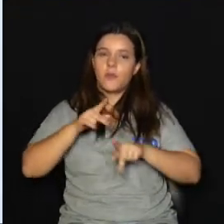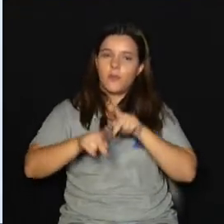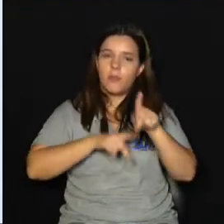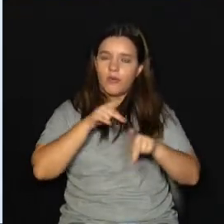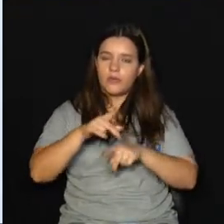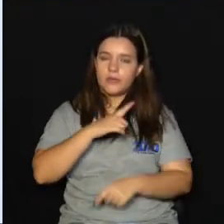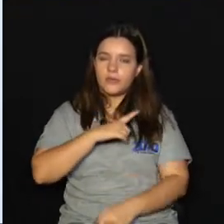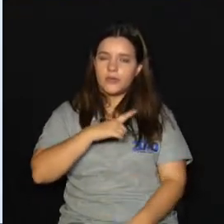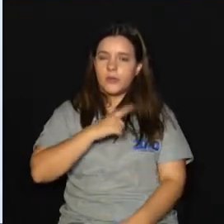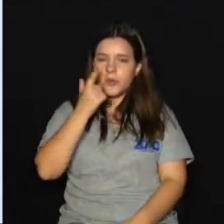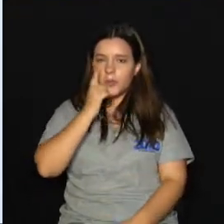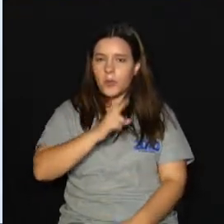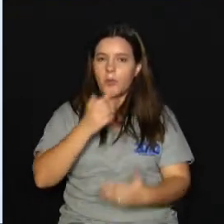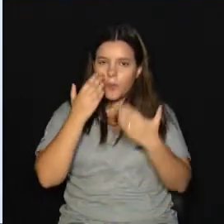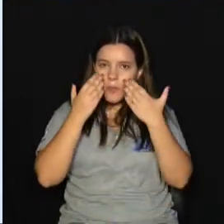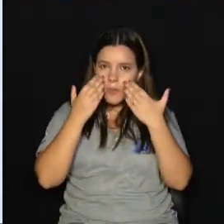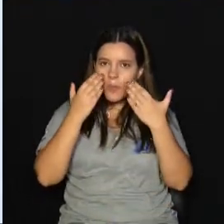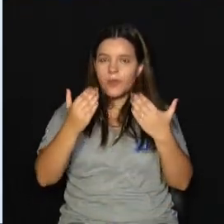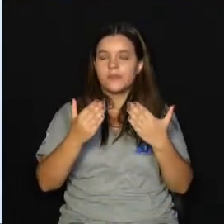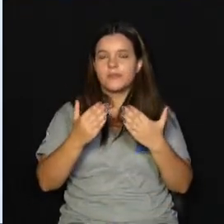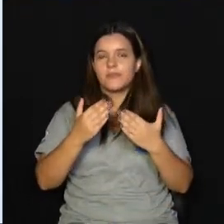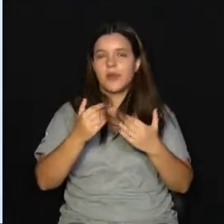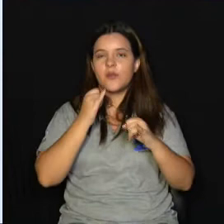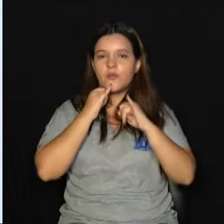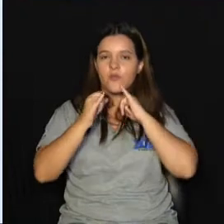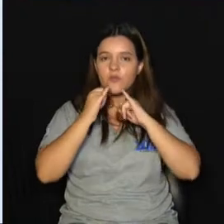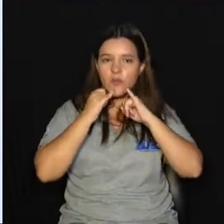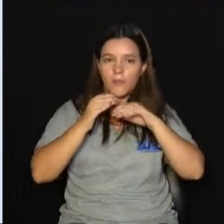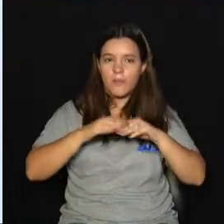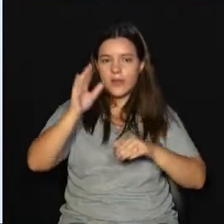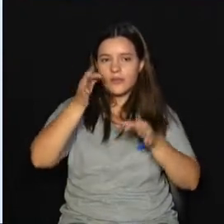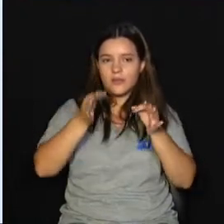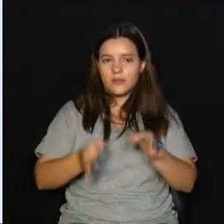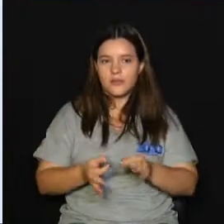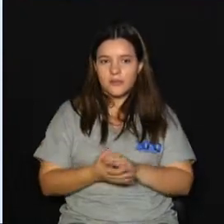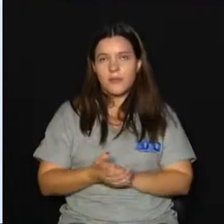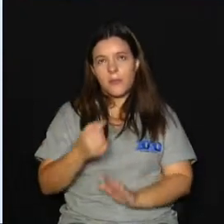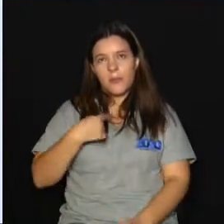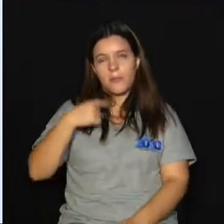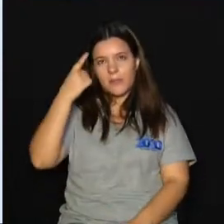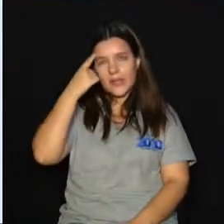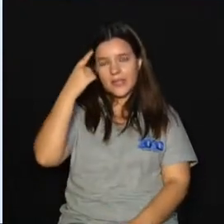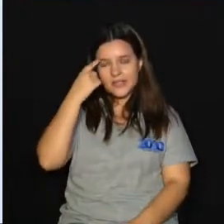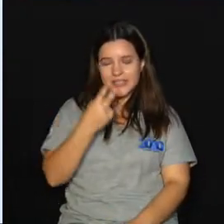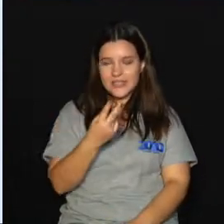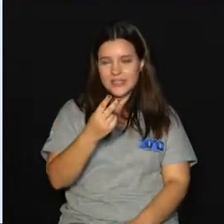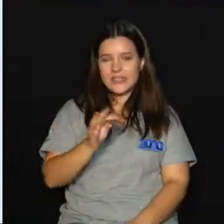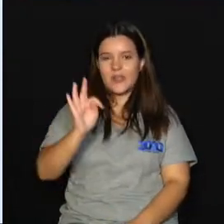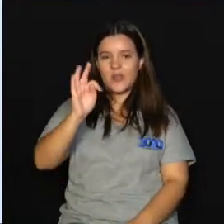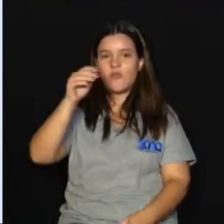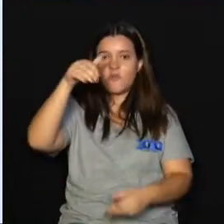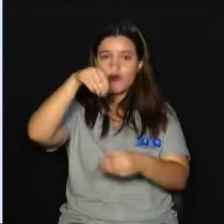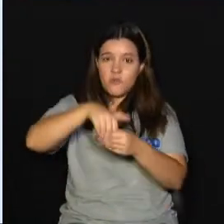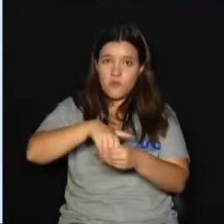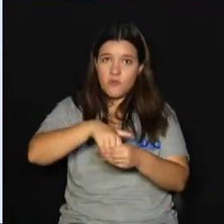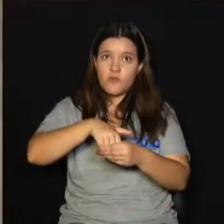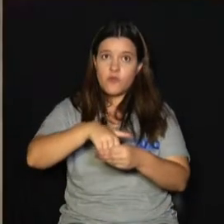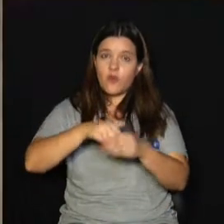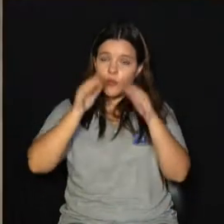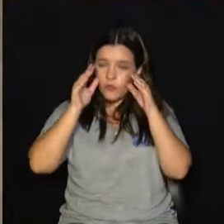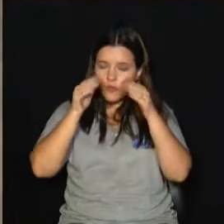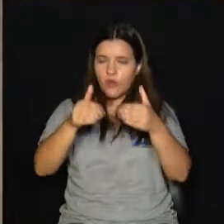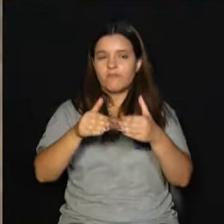consegue traçar um panorama mais exato. Mas provavelmente, em segundo turno, acho que o voto útil é esperado. E é